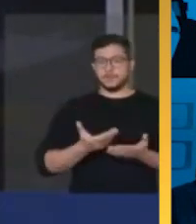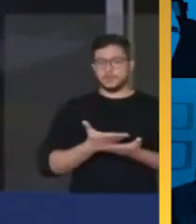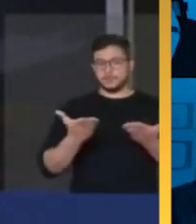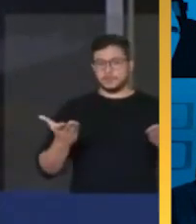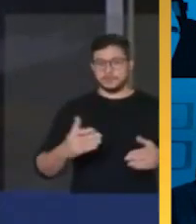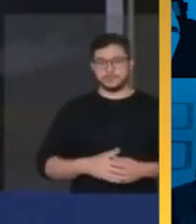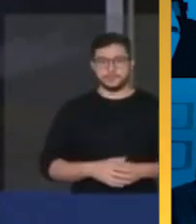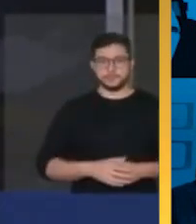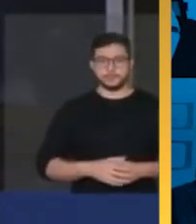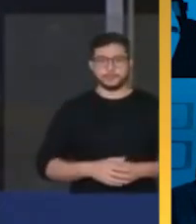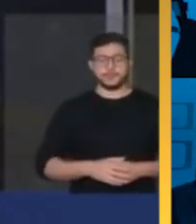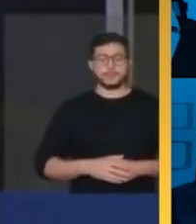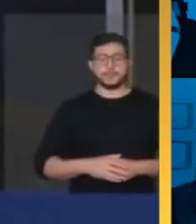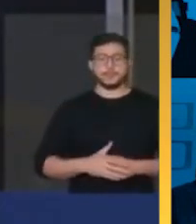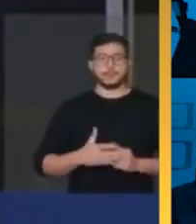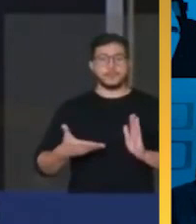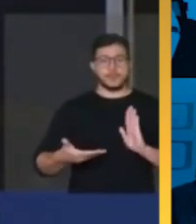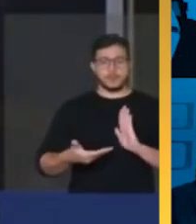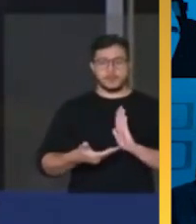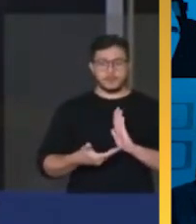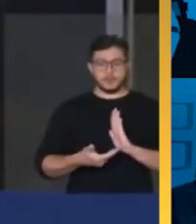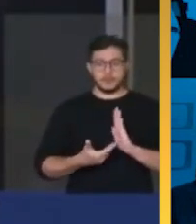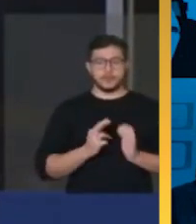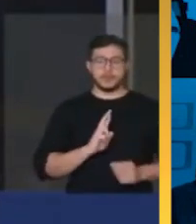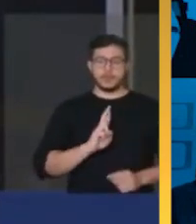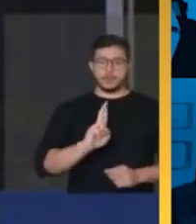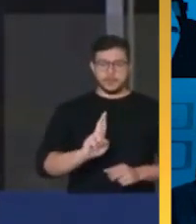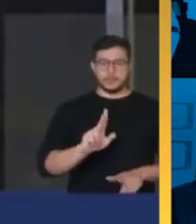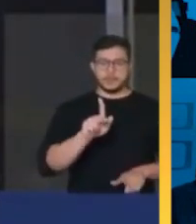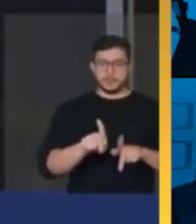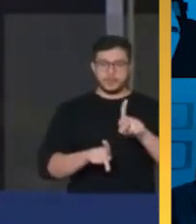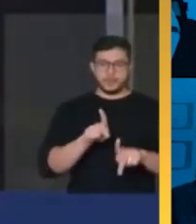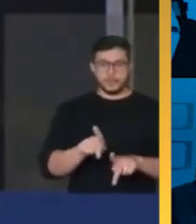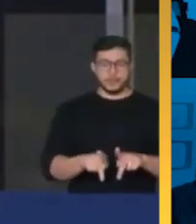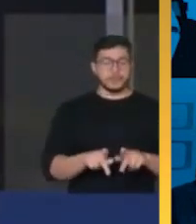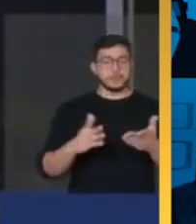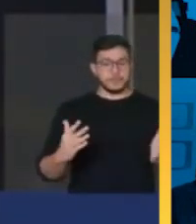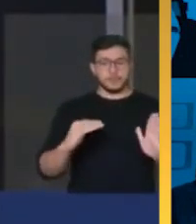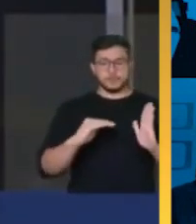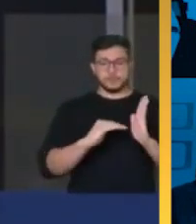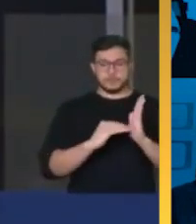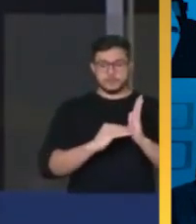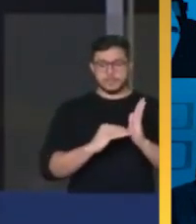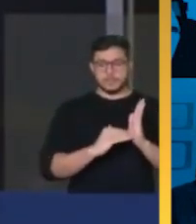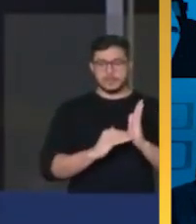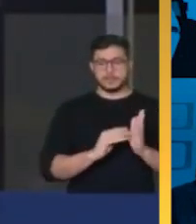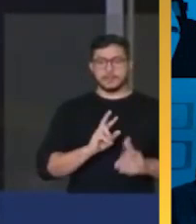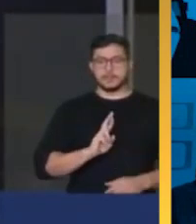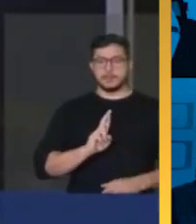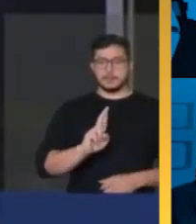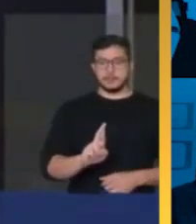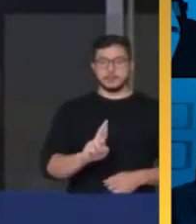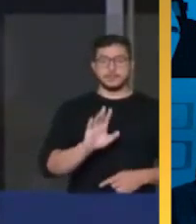falar. A Câmara Federal existe para representar o povo, enquanto o Senado Federal existe